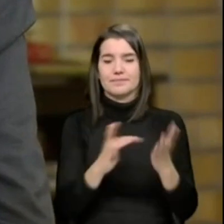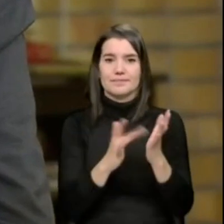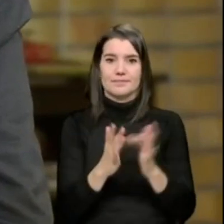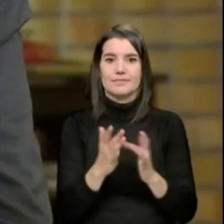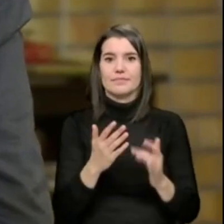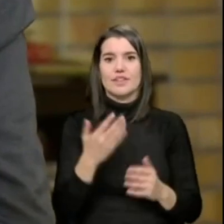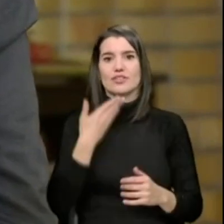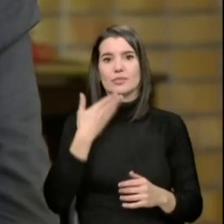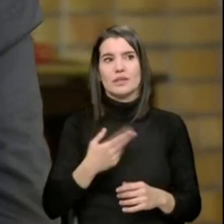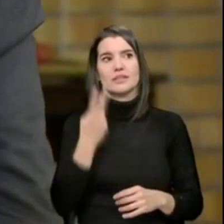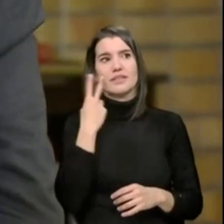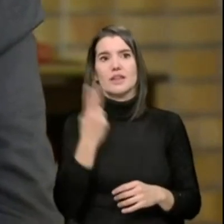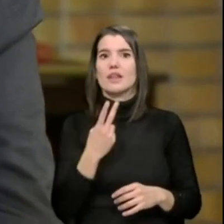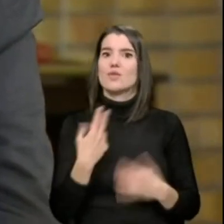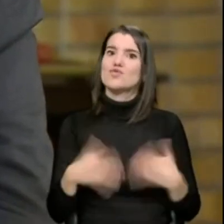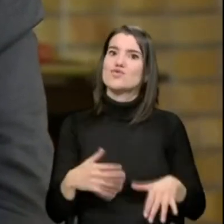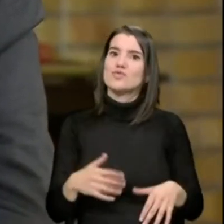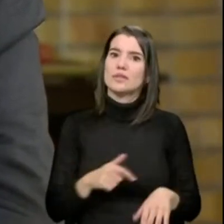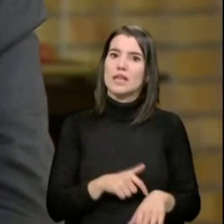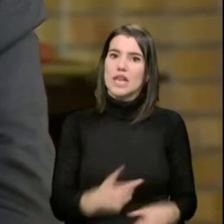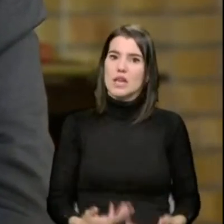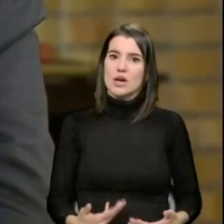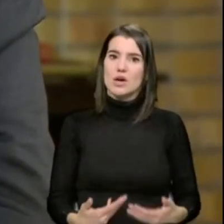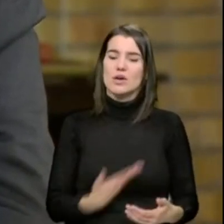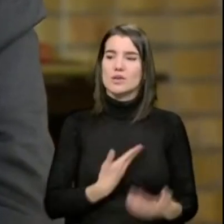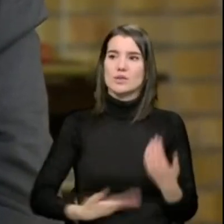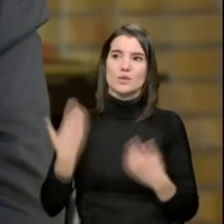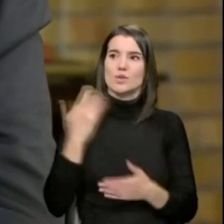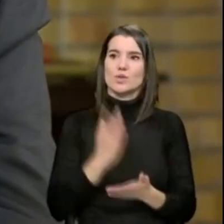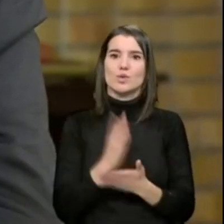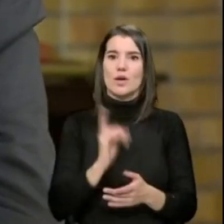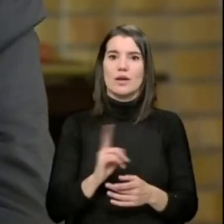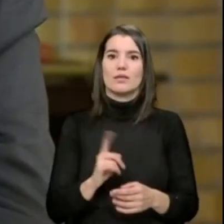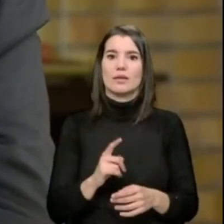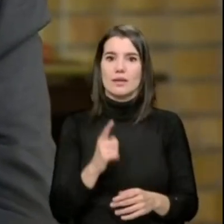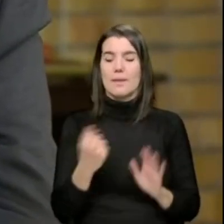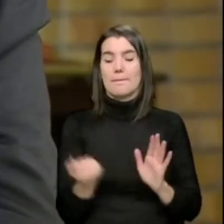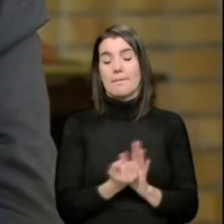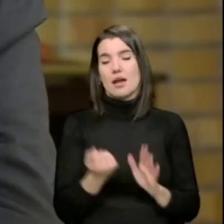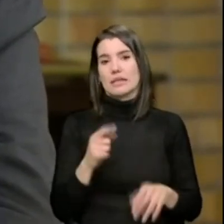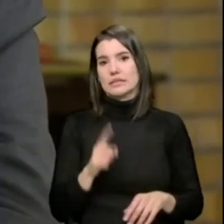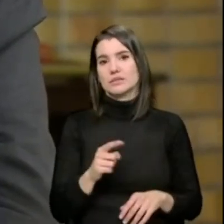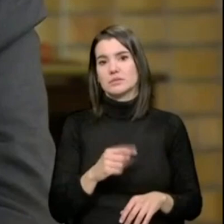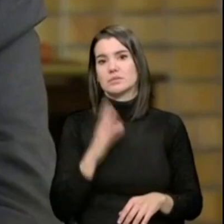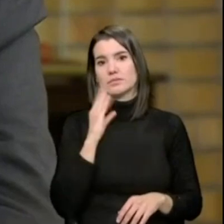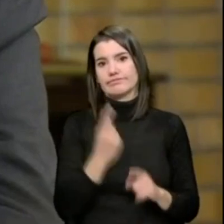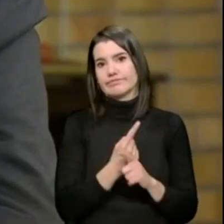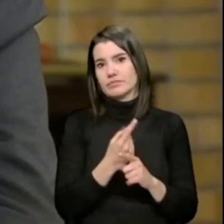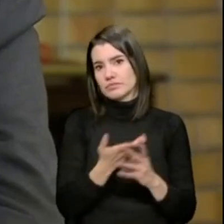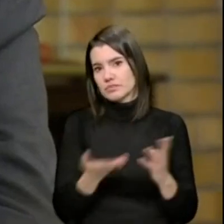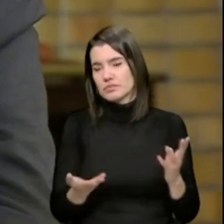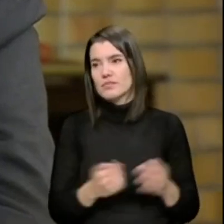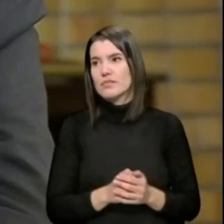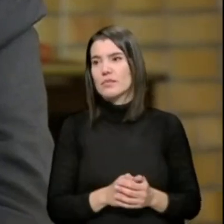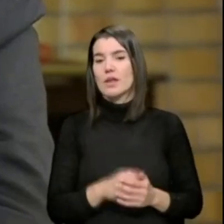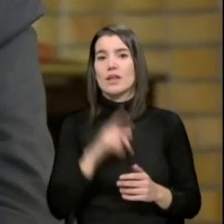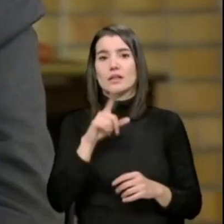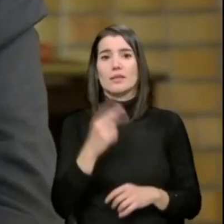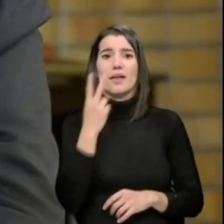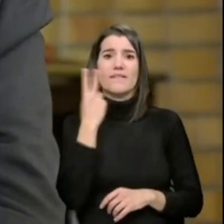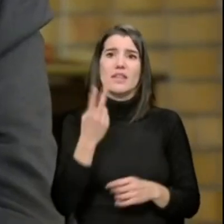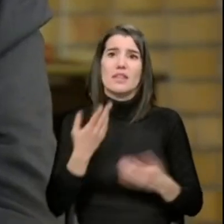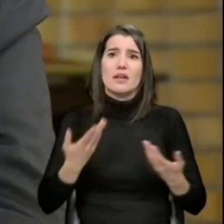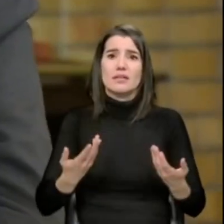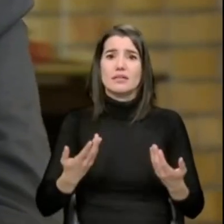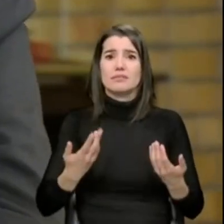muito presente, não é só do passado, e portanto está marcada por isso. Portanto, eu diria que estas coisas. Depois temos a vida moral, portanto,